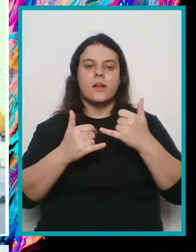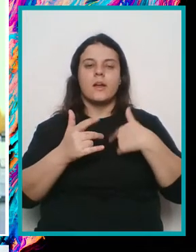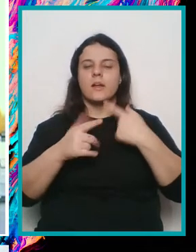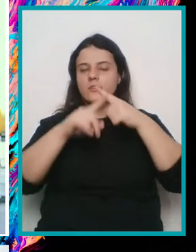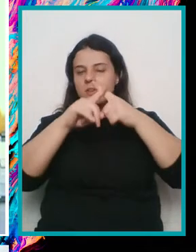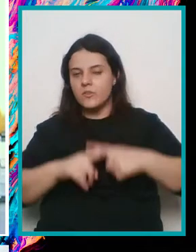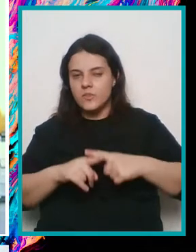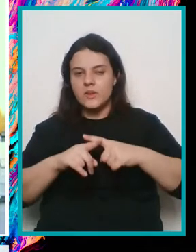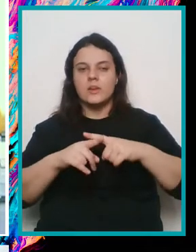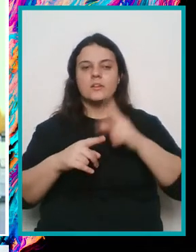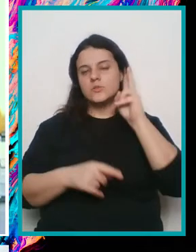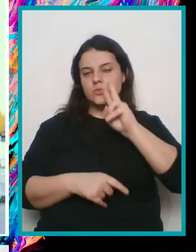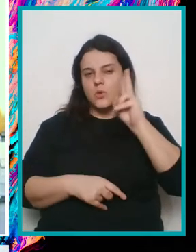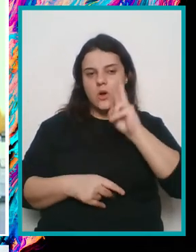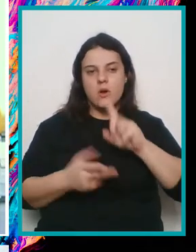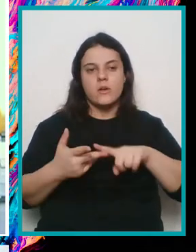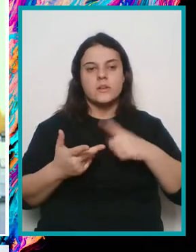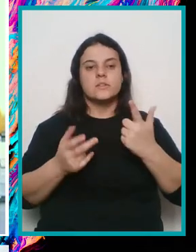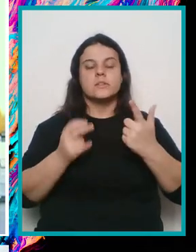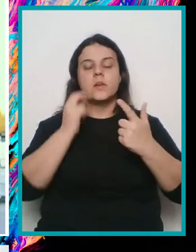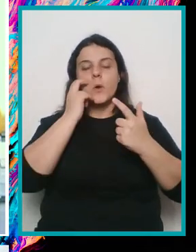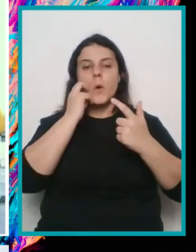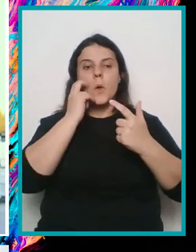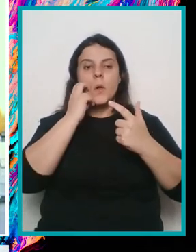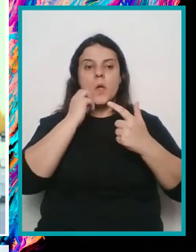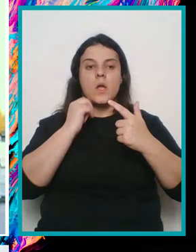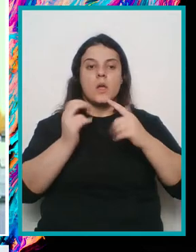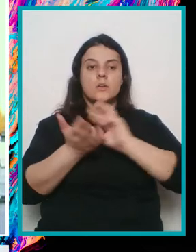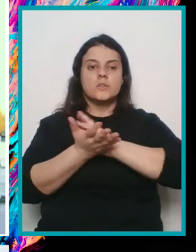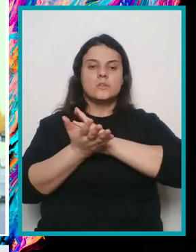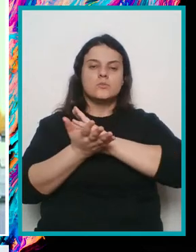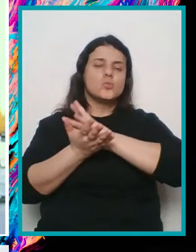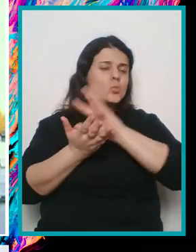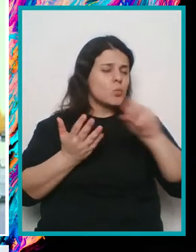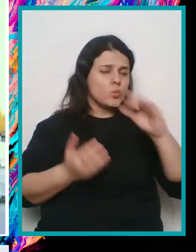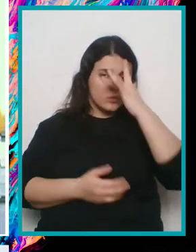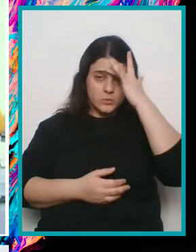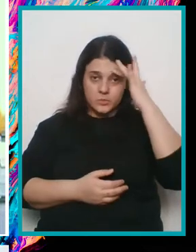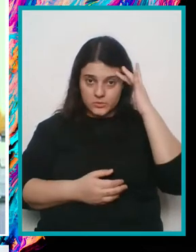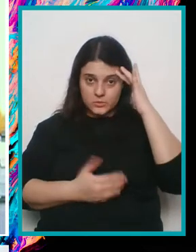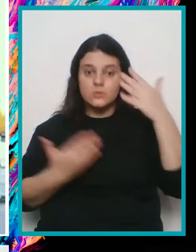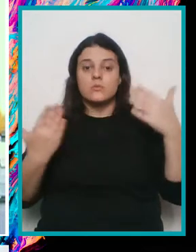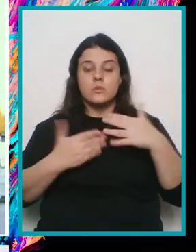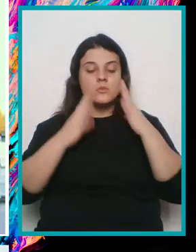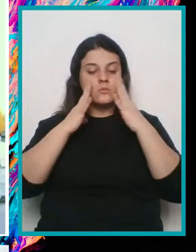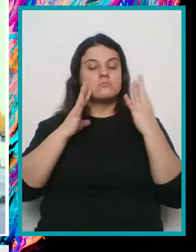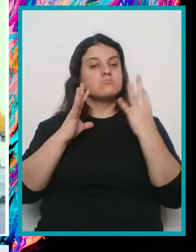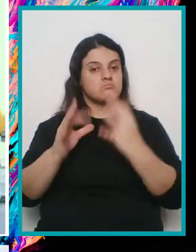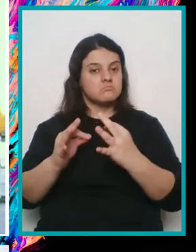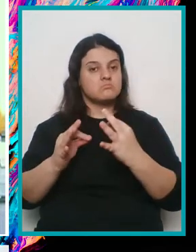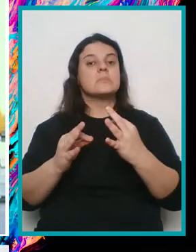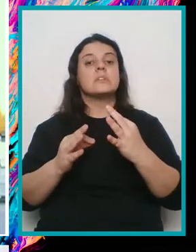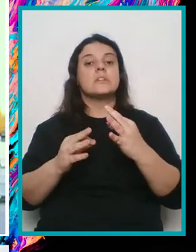rede. E eu tenho visto isso como um movimento que me dá muita esperança e muita fé, assim.